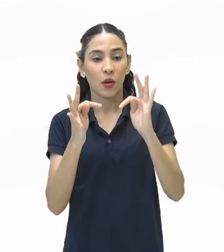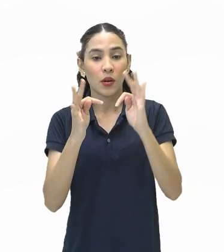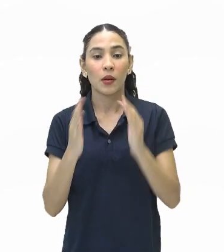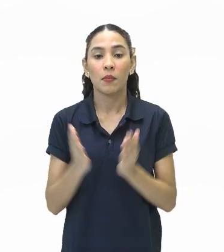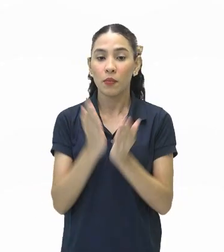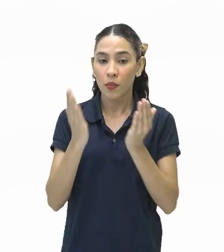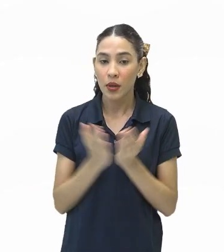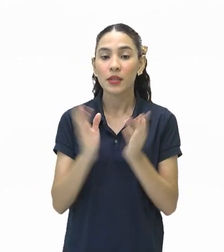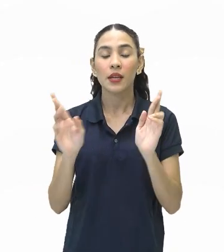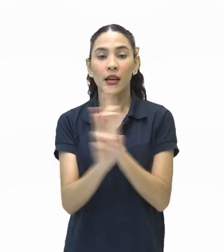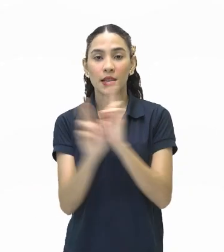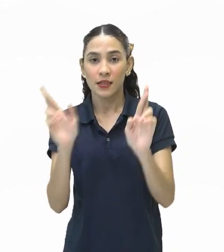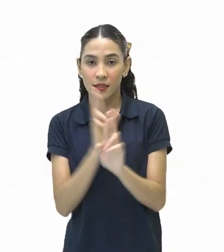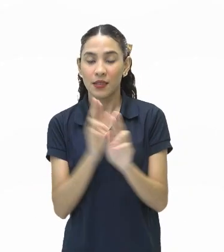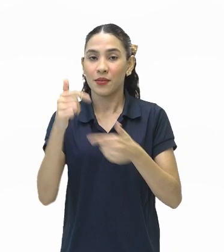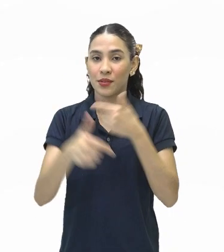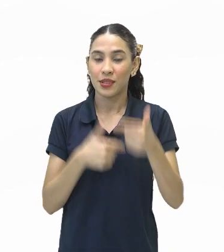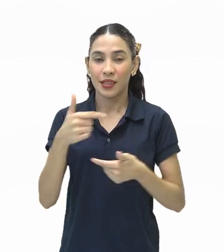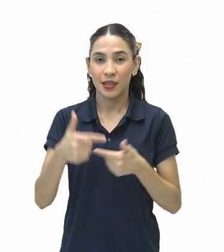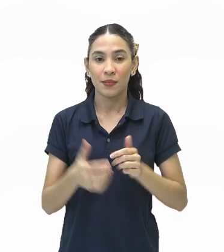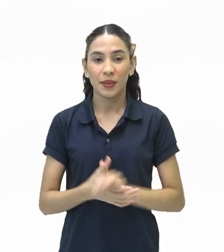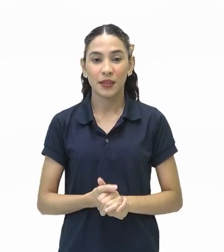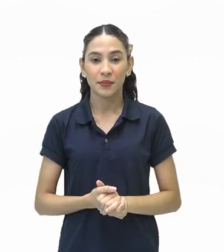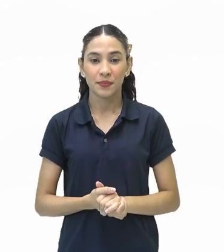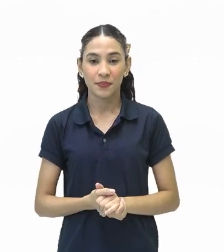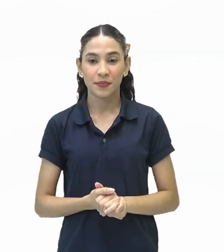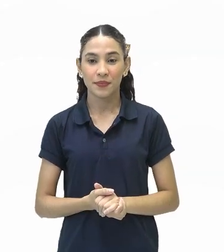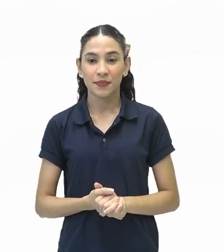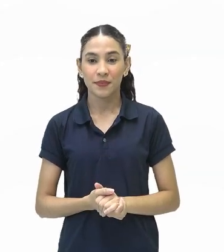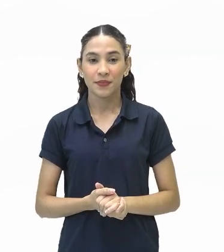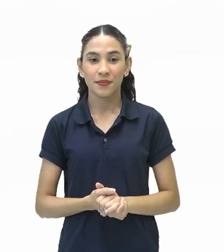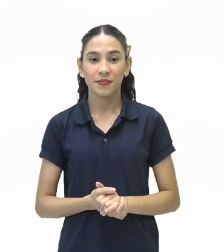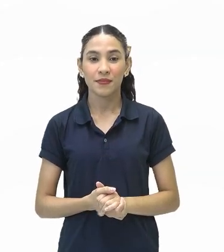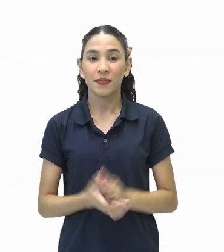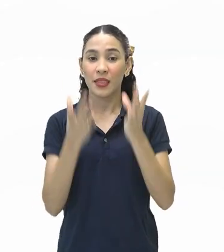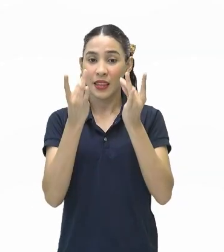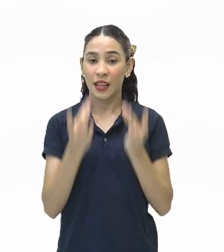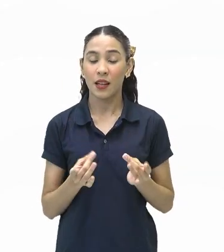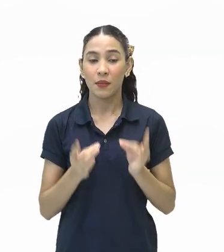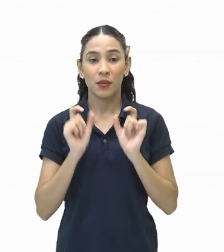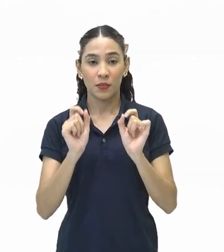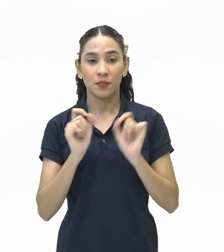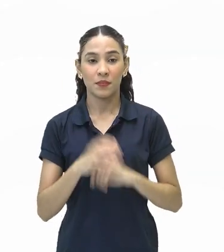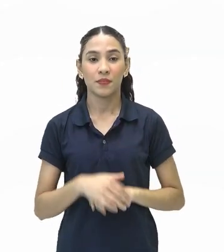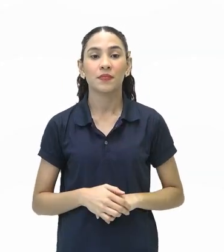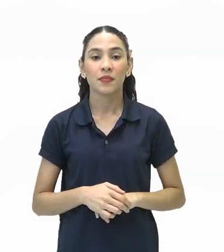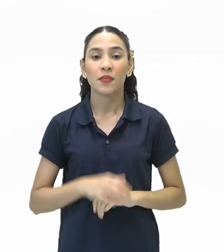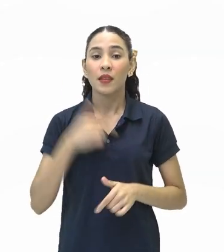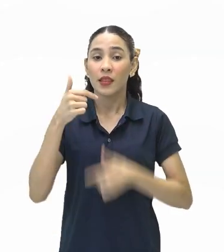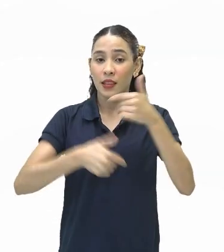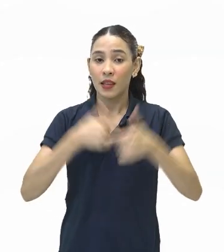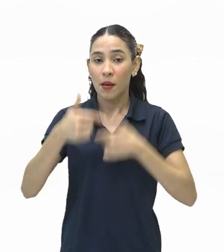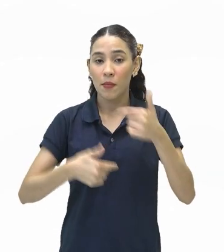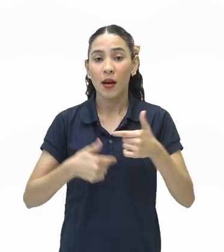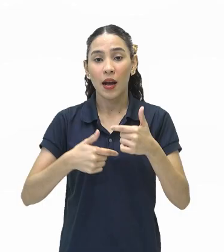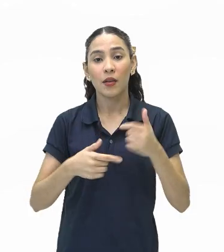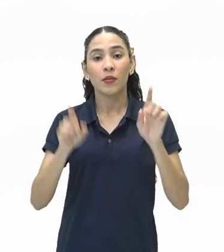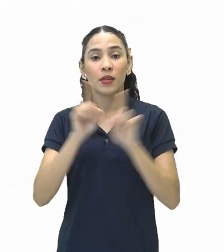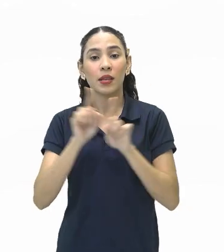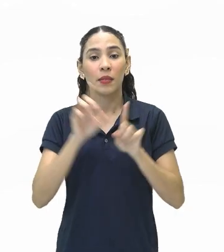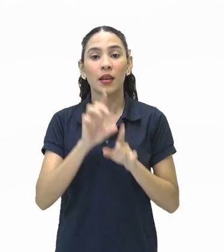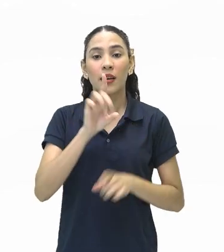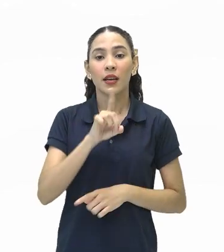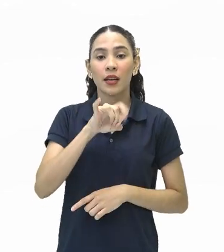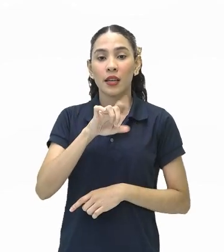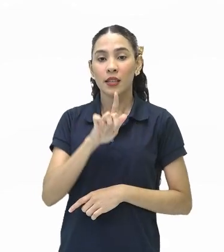e precarização das relações de trabalho. No detalhamento, o trabalho e a questão